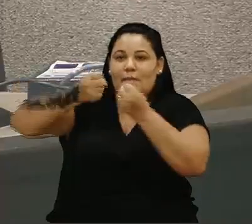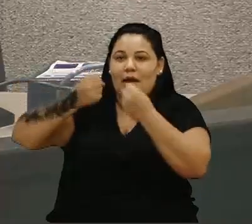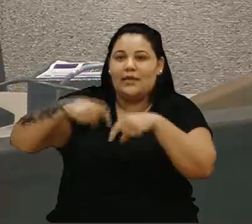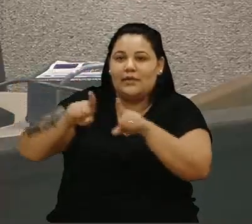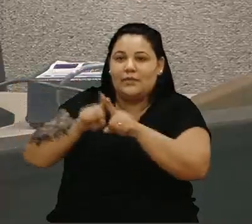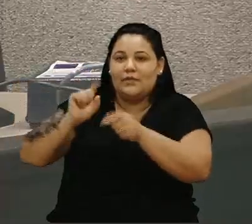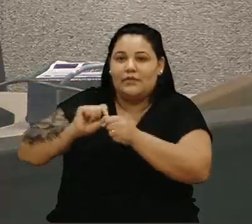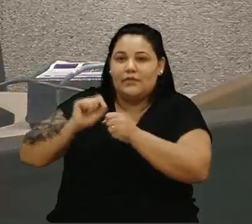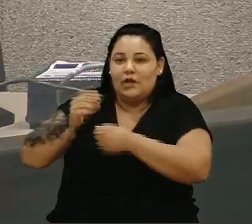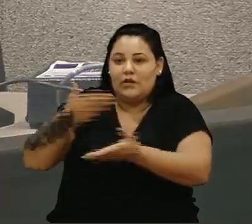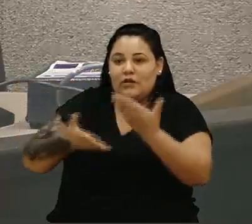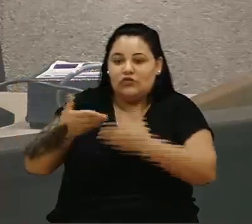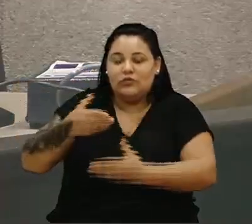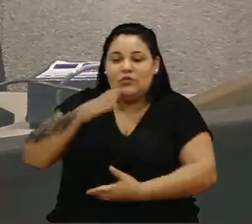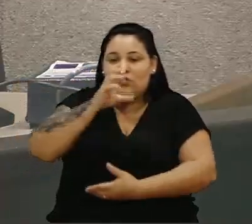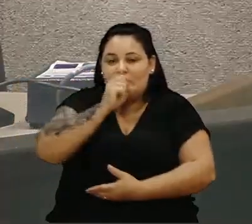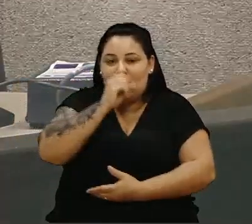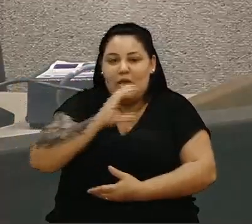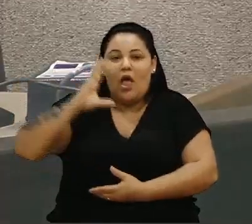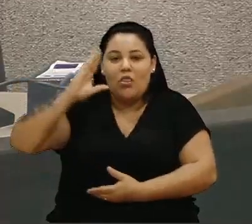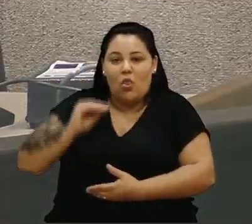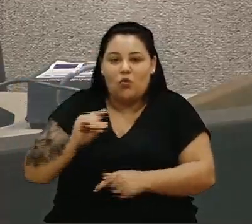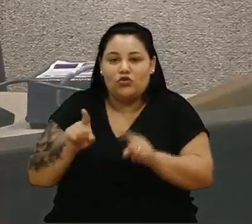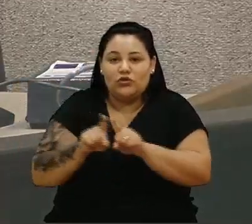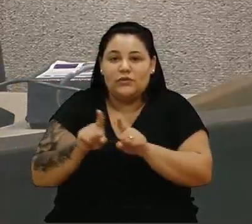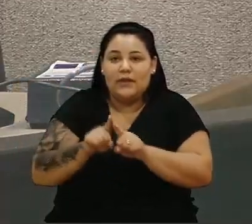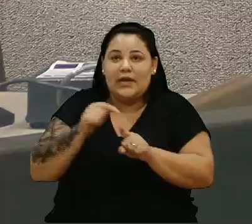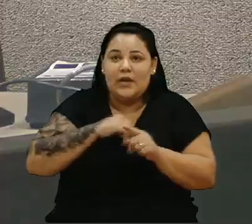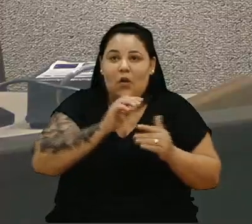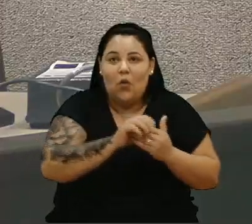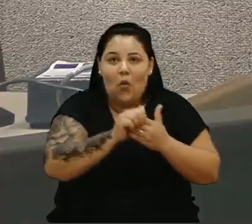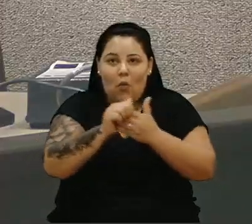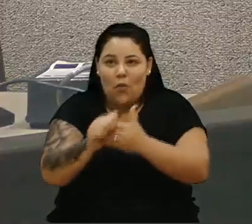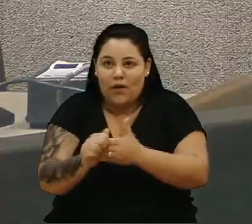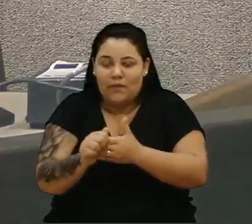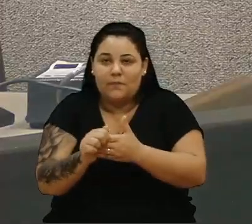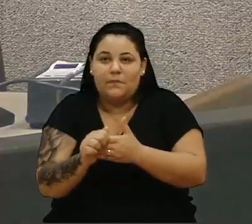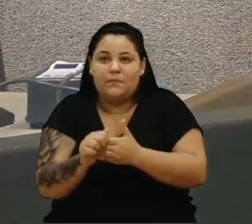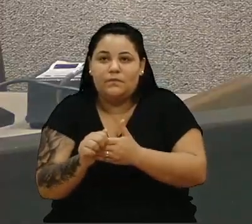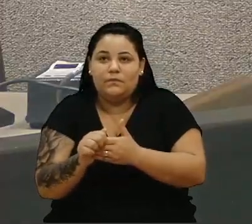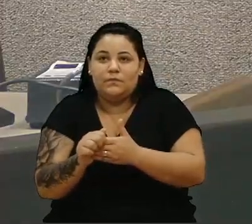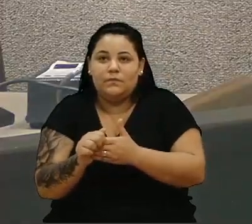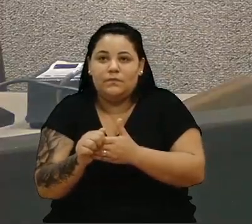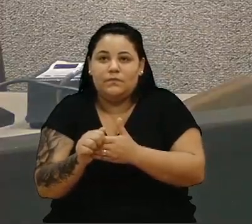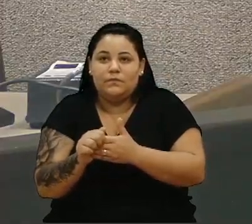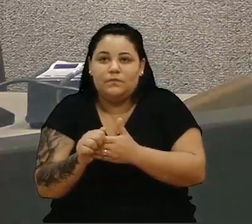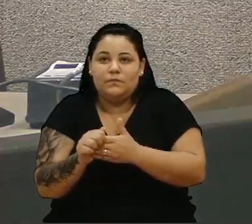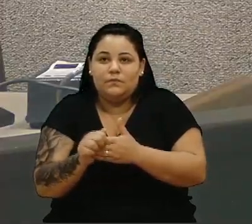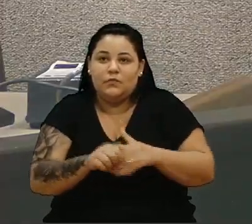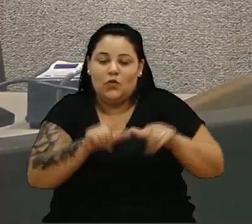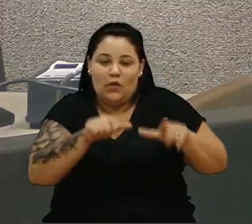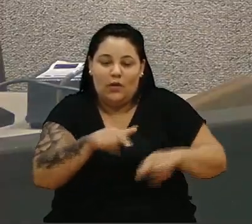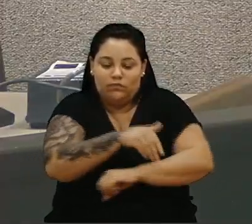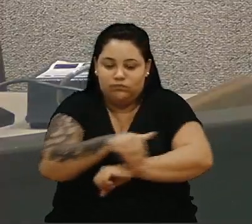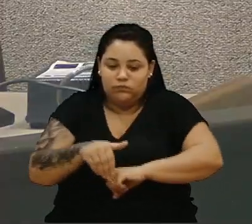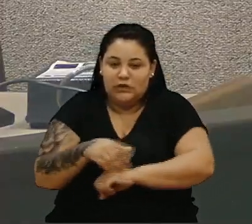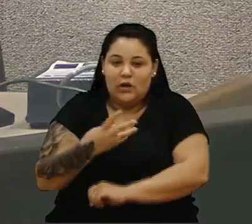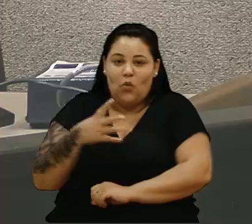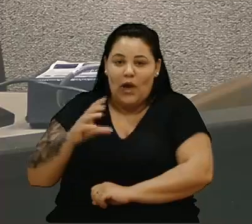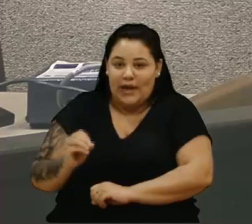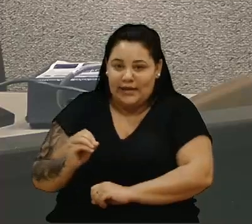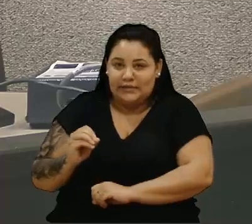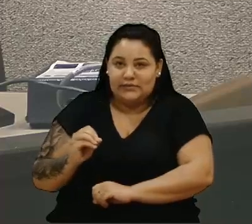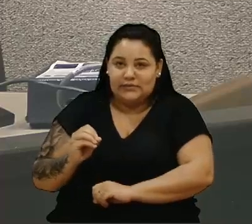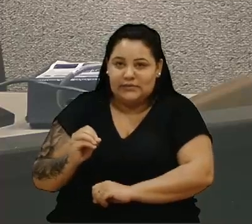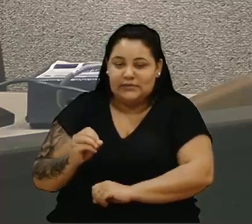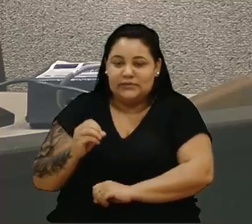no sábado à noite. Então, percorri desde do trevo ali da linha 40 para um lado e da